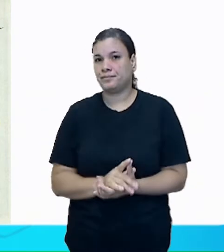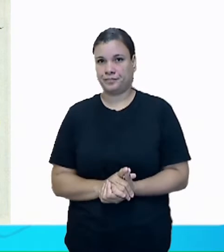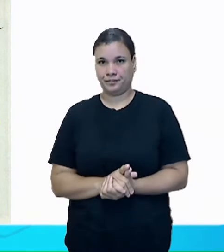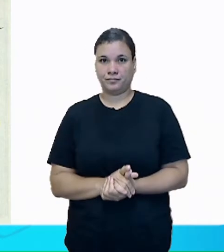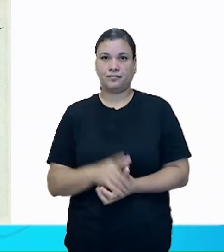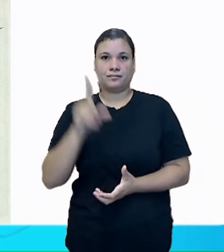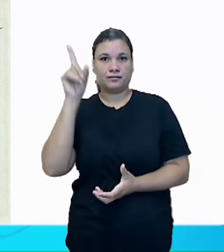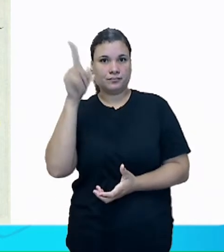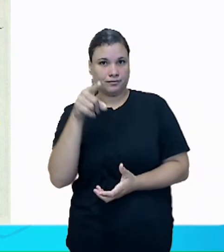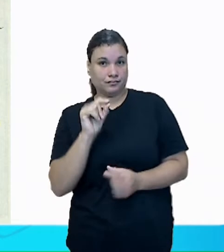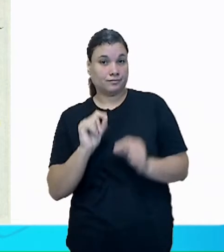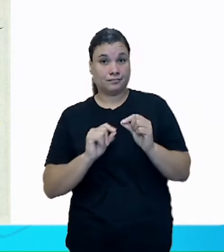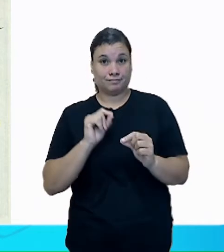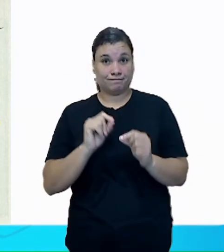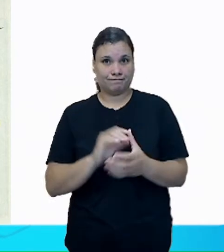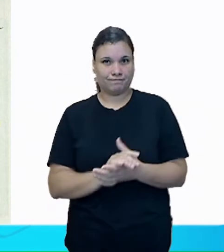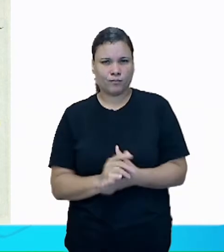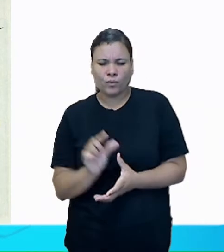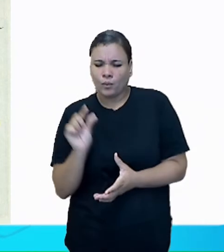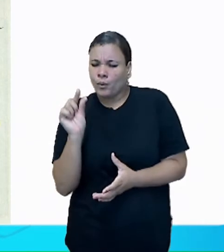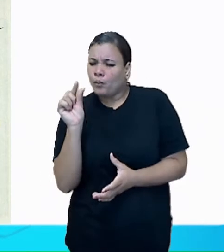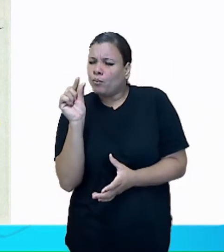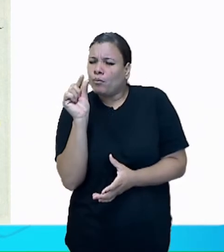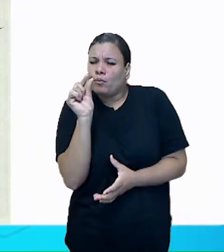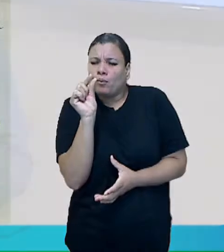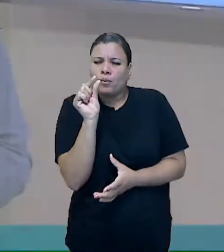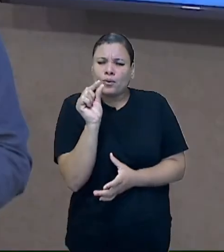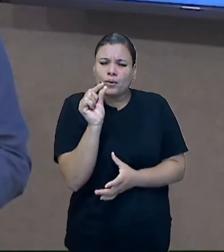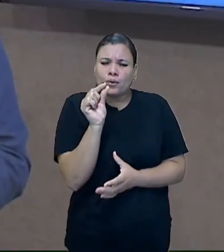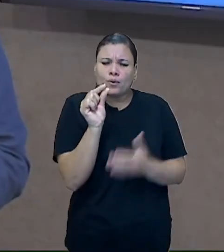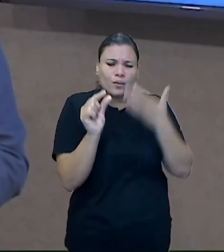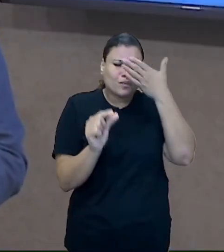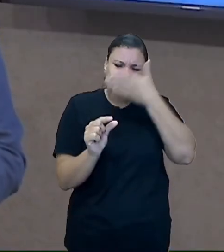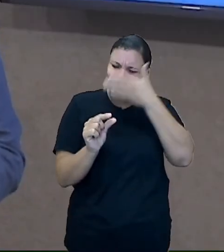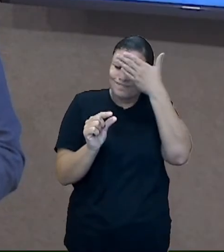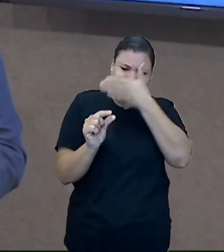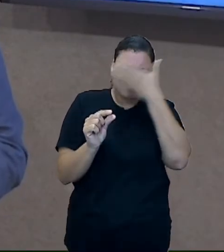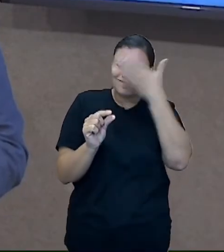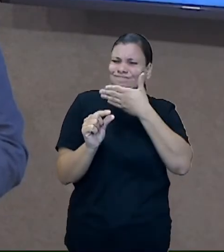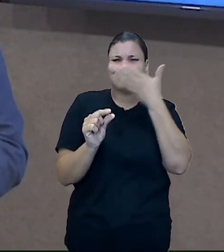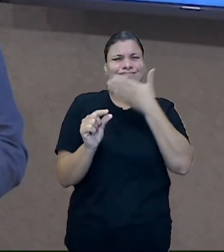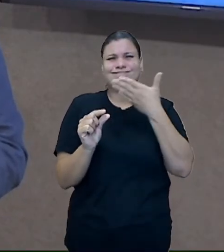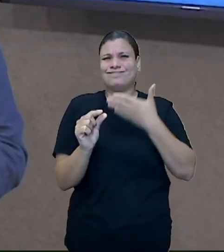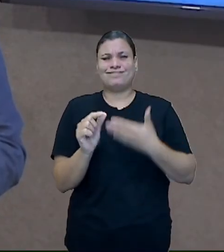vivo microscópico. A gente não consegue visualizar